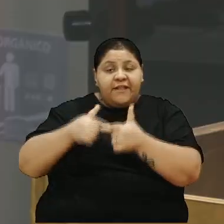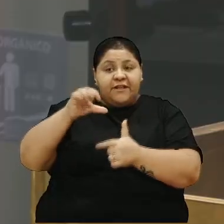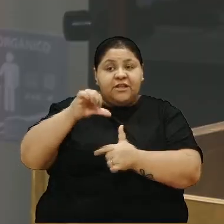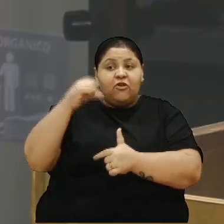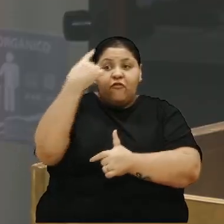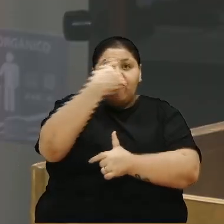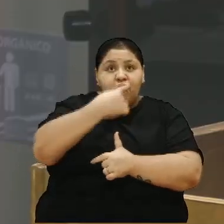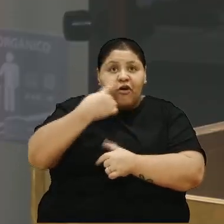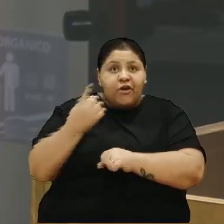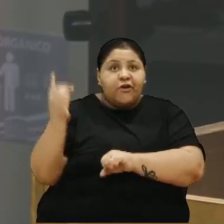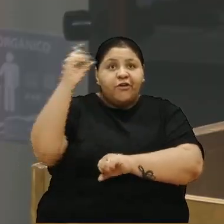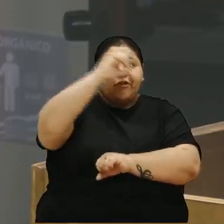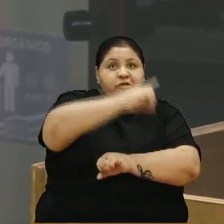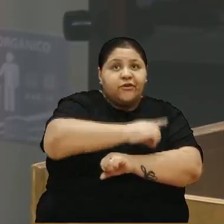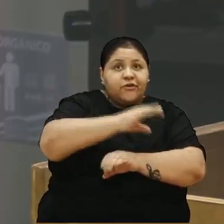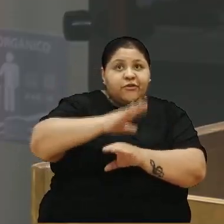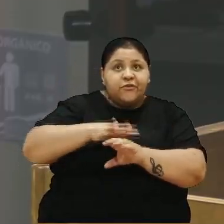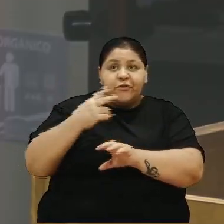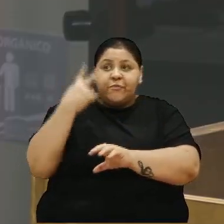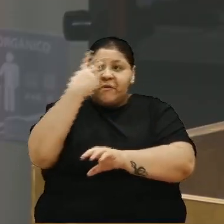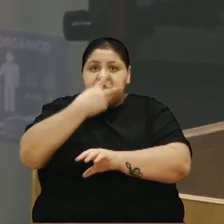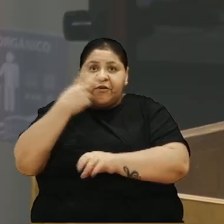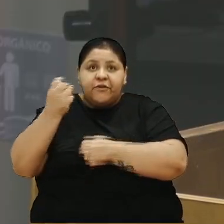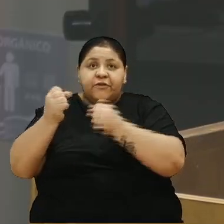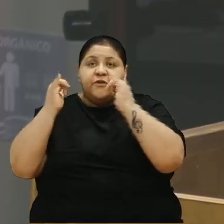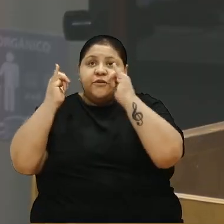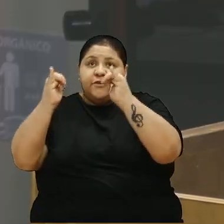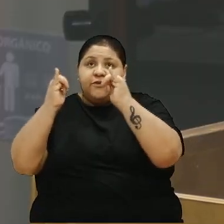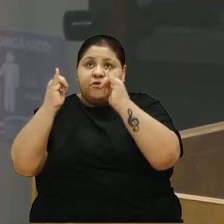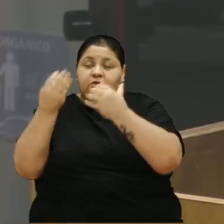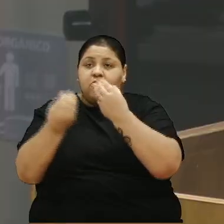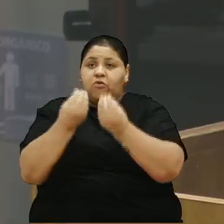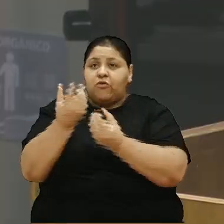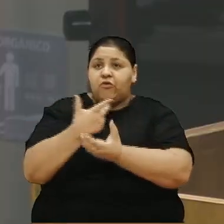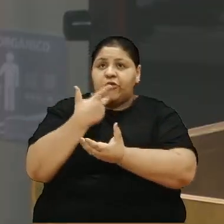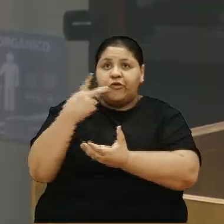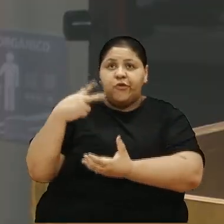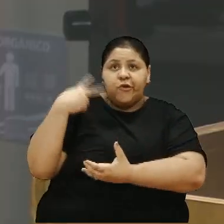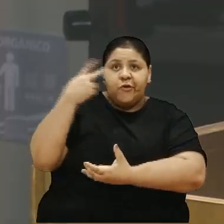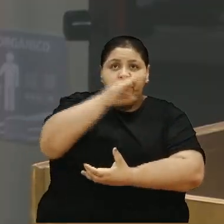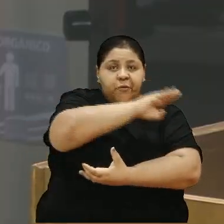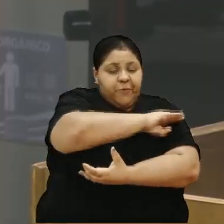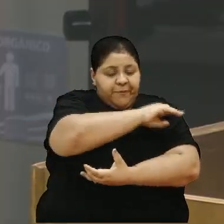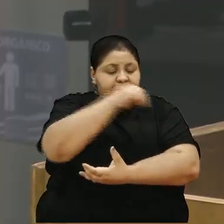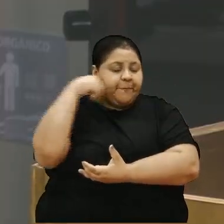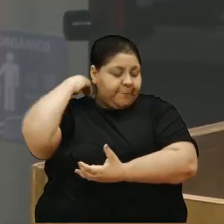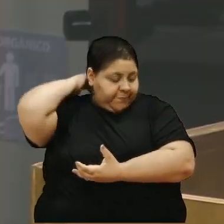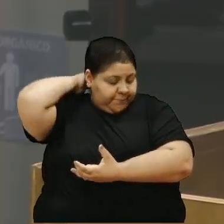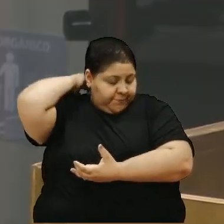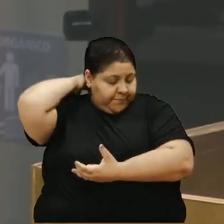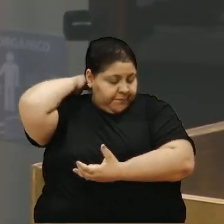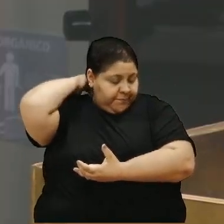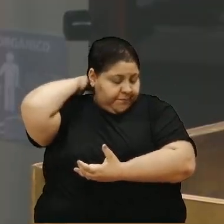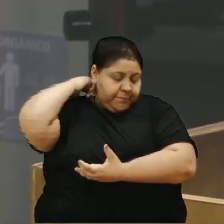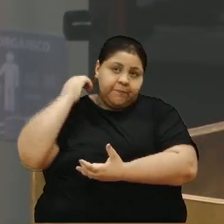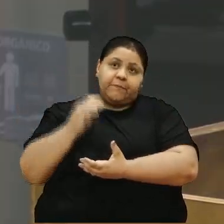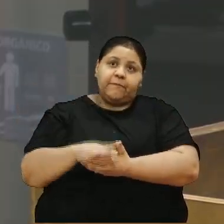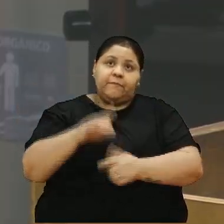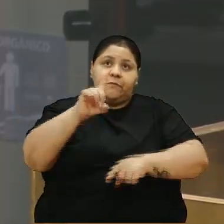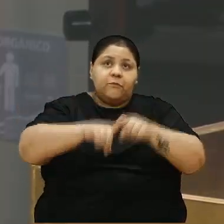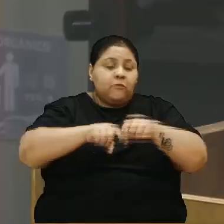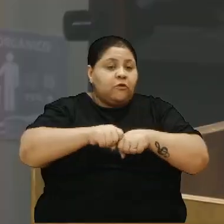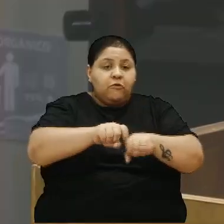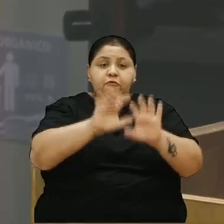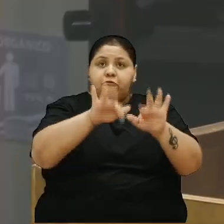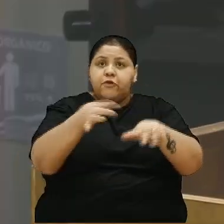por dia, ficar mais 2 horas no transporte, como comentou o vereador Capitão Ramon, ir no mercado e acabou